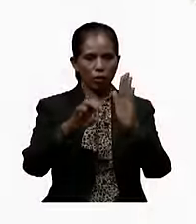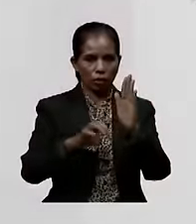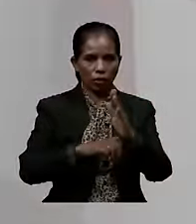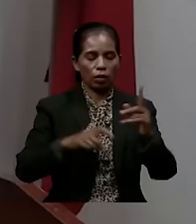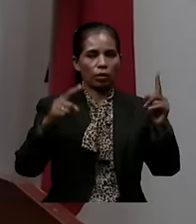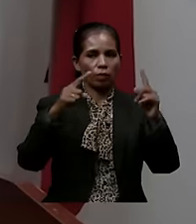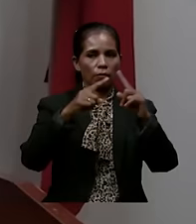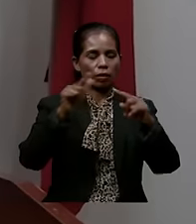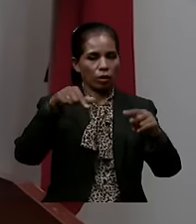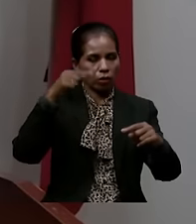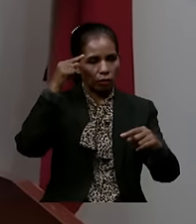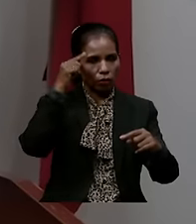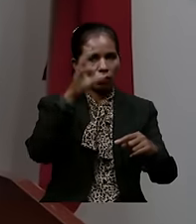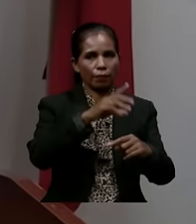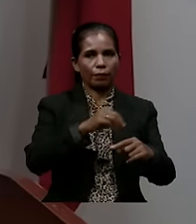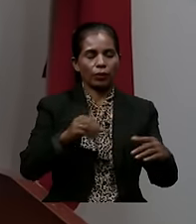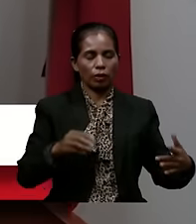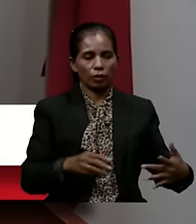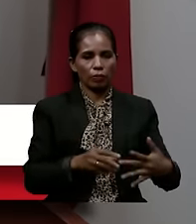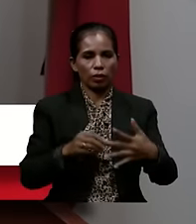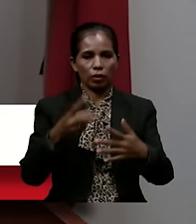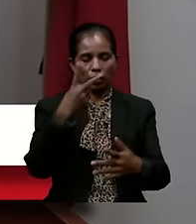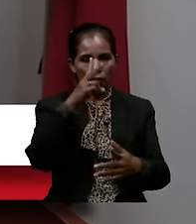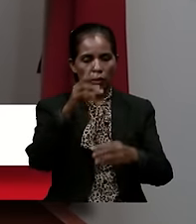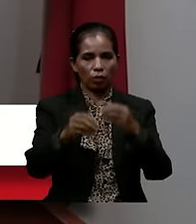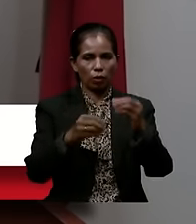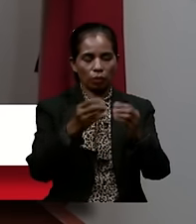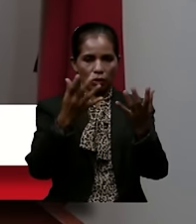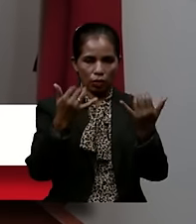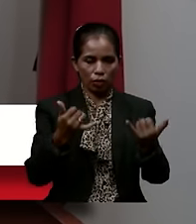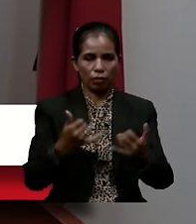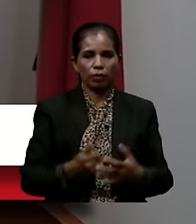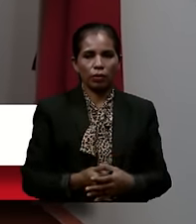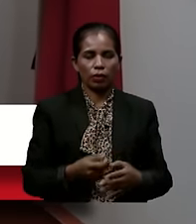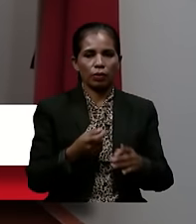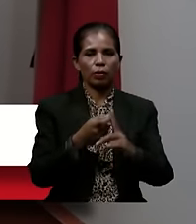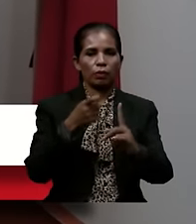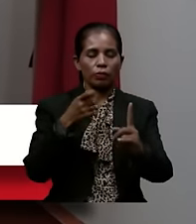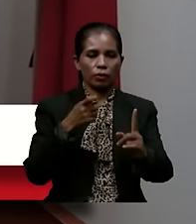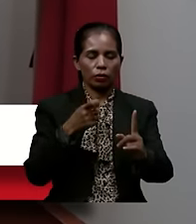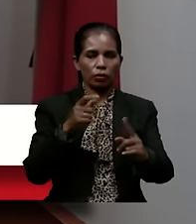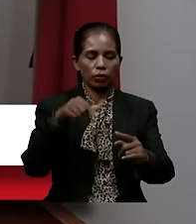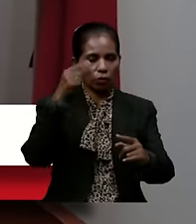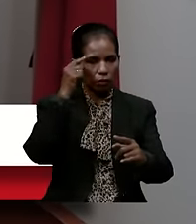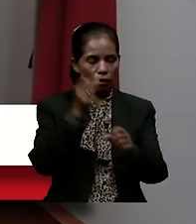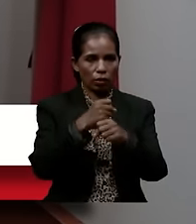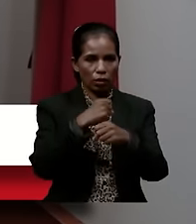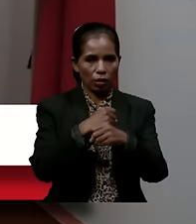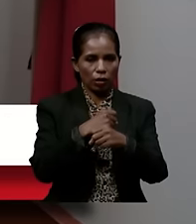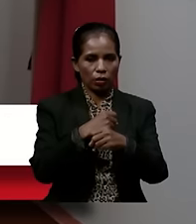Bairro Governo, ele liu parte da Nebema, que agora Husi Governo Halau